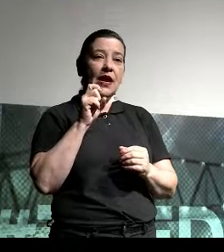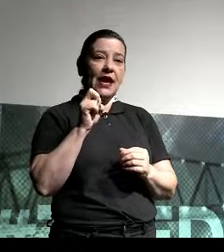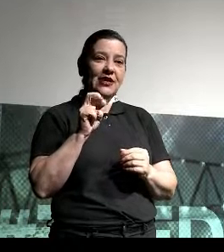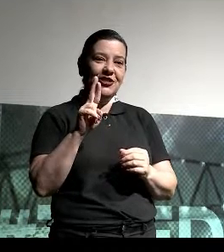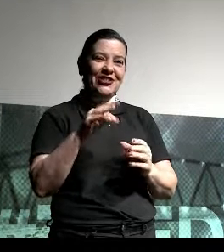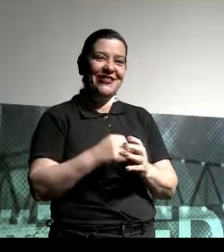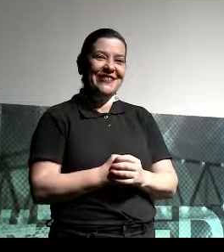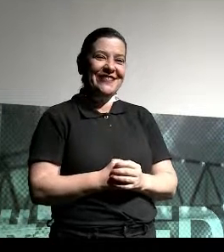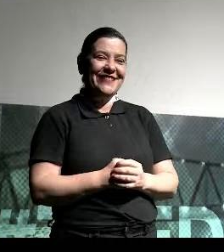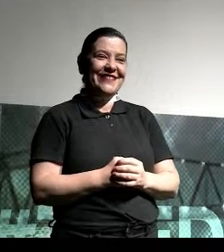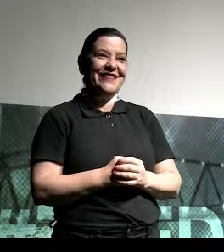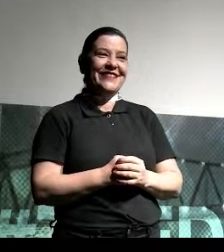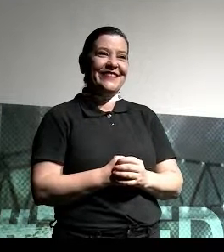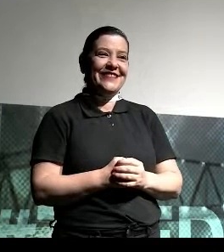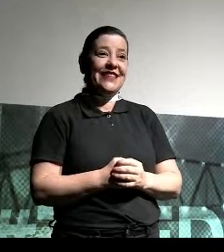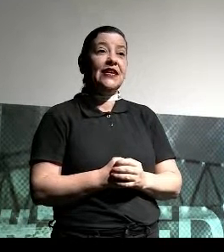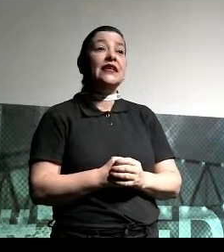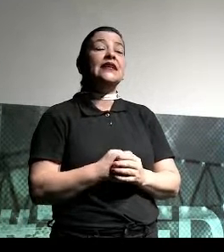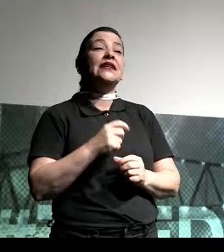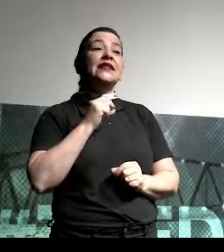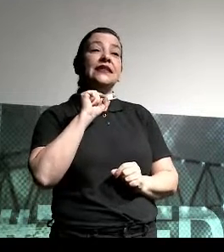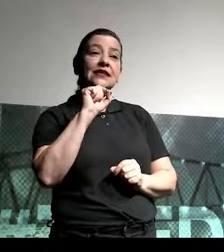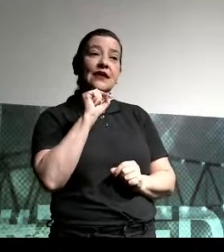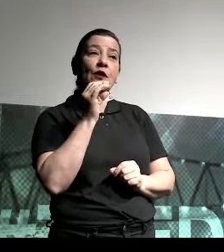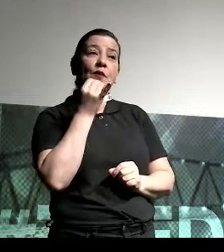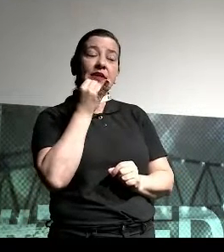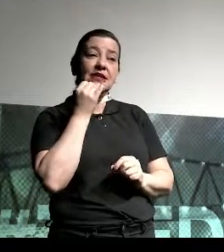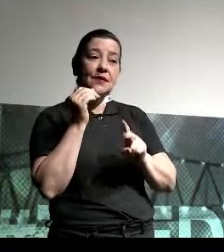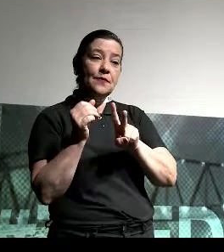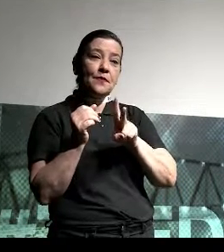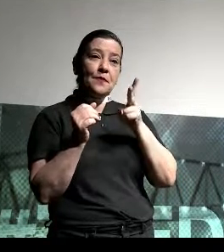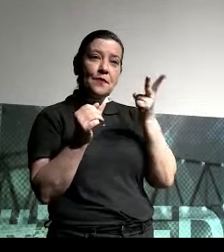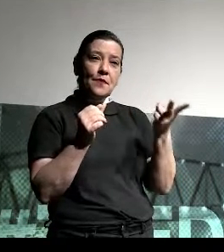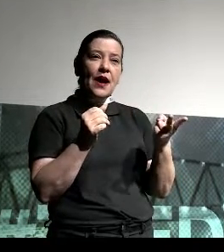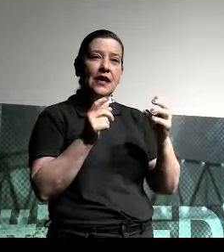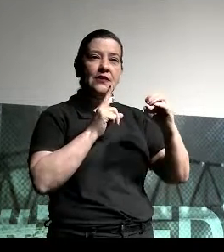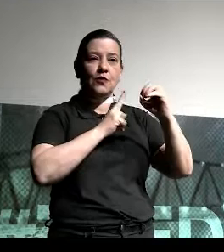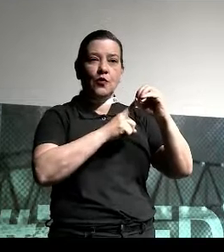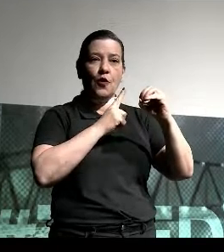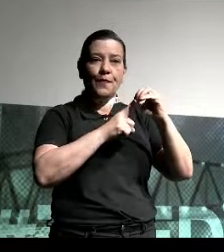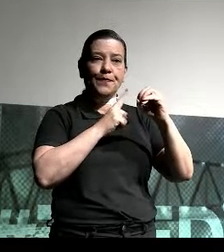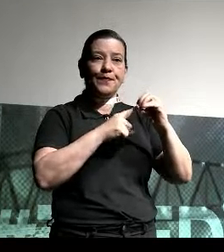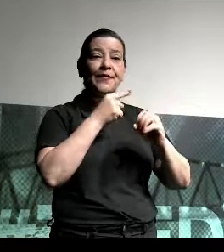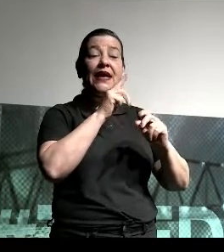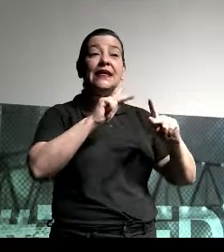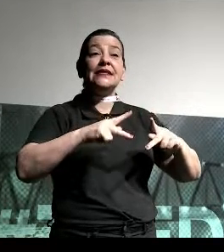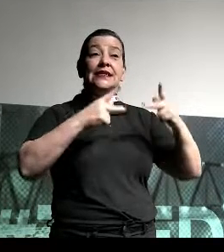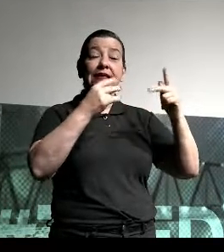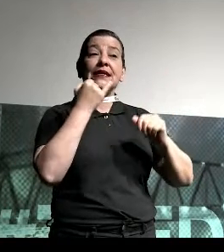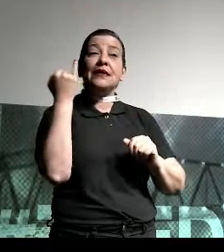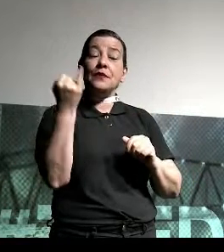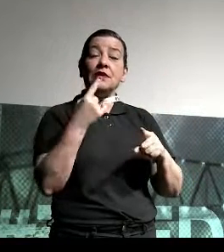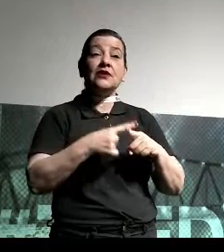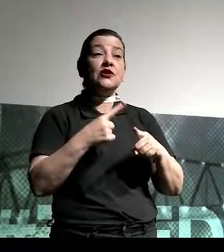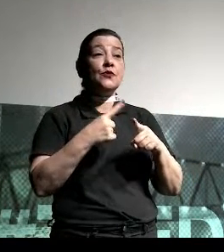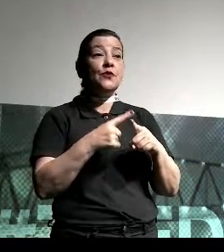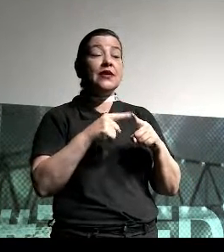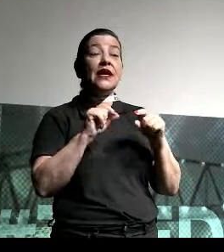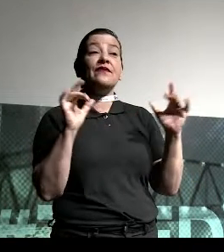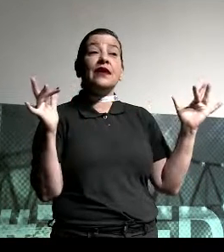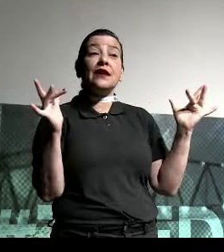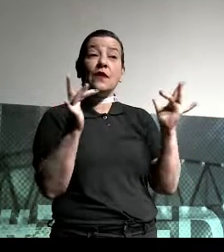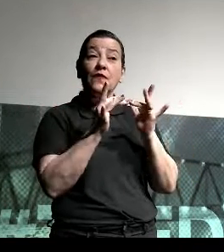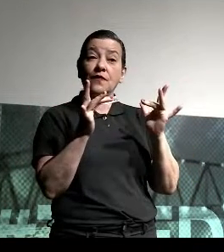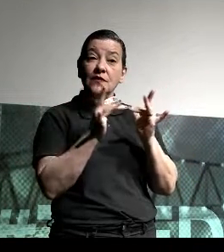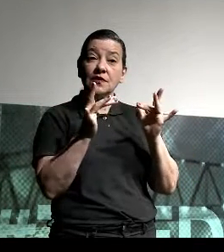gente instancia o Web3 Client e passa o link do nó. Esse link é importante porque é ele que vai fazer a comunicação. Esse link